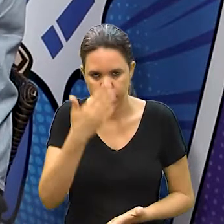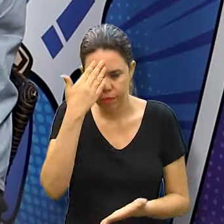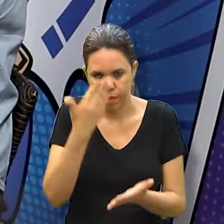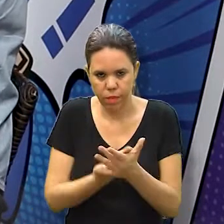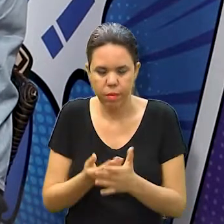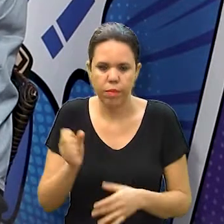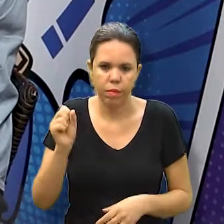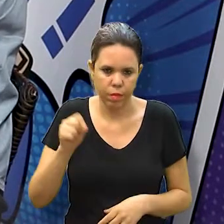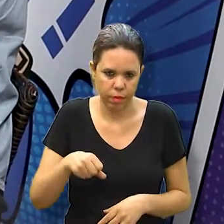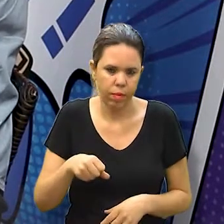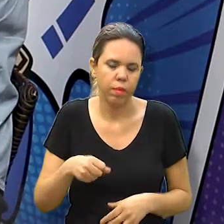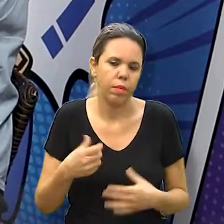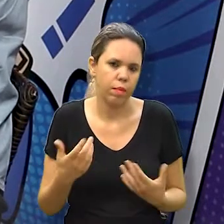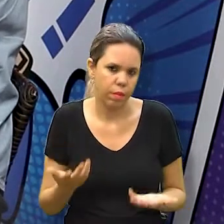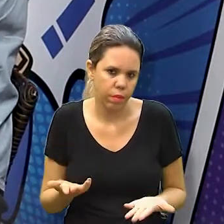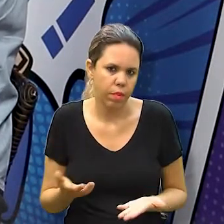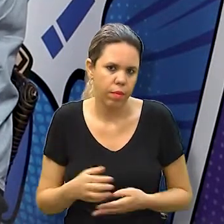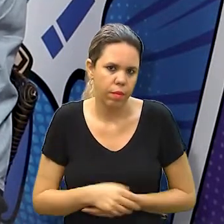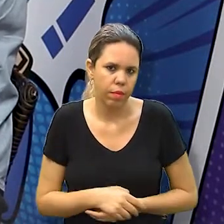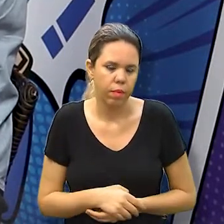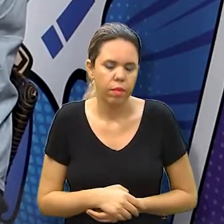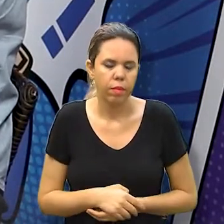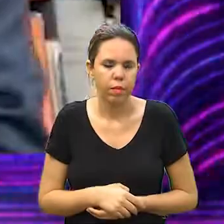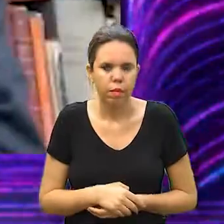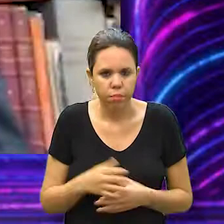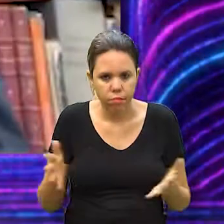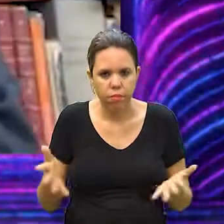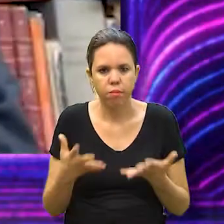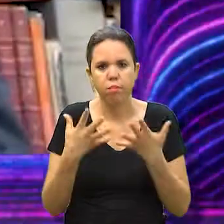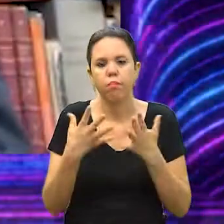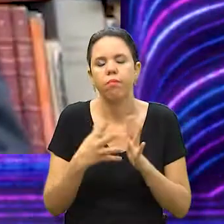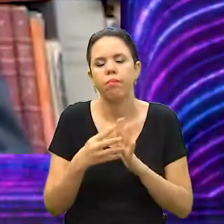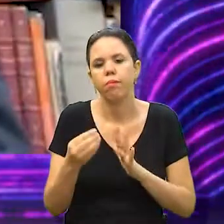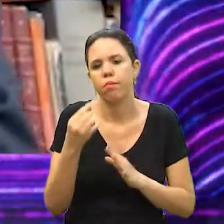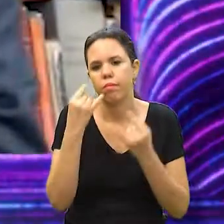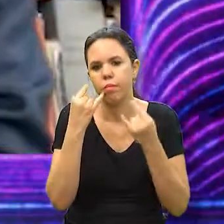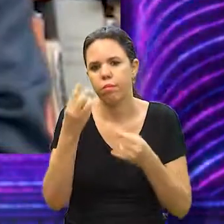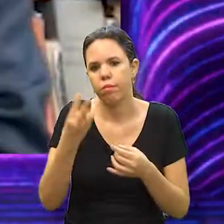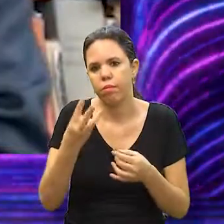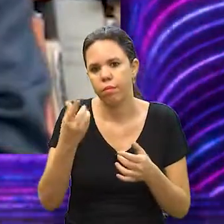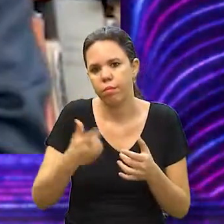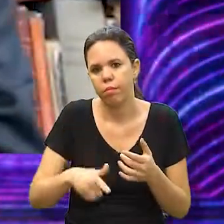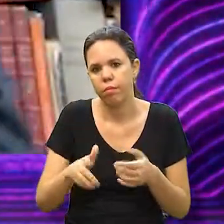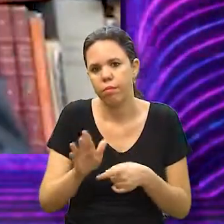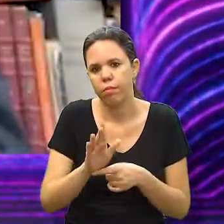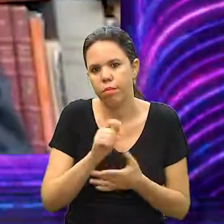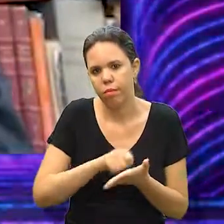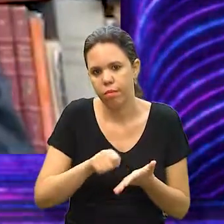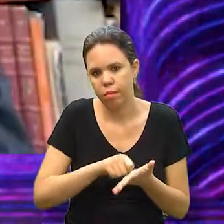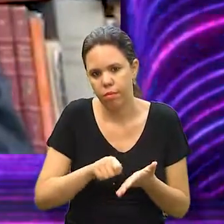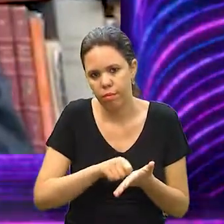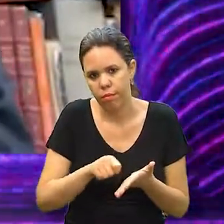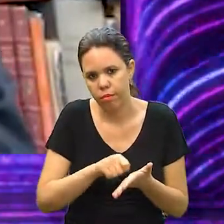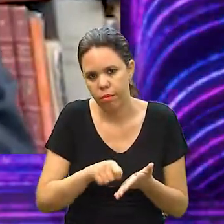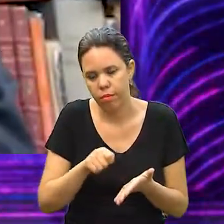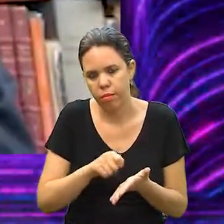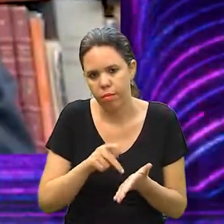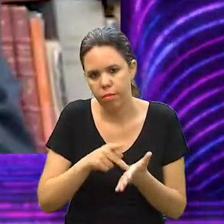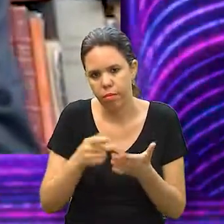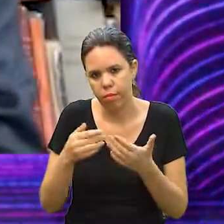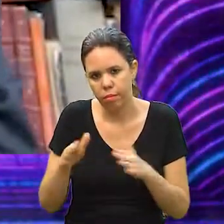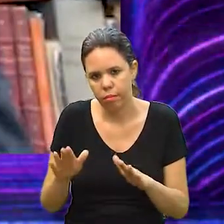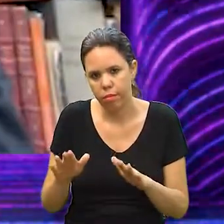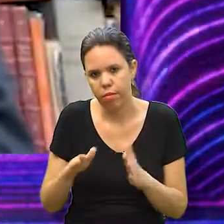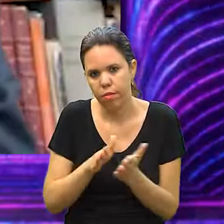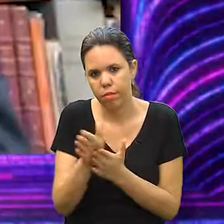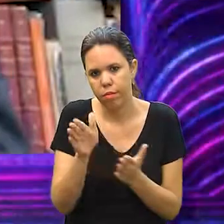Eu creio que sim, tanto é que foi o que, digamos, me inspirou, né? Essa é a minha terceira ficção, escrevi Verdade